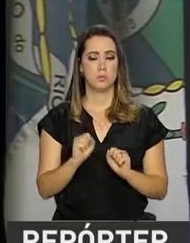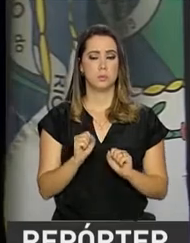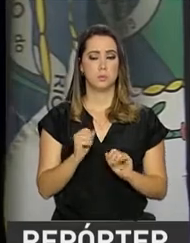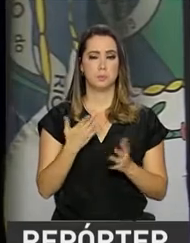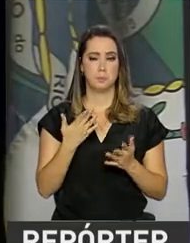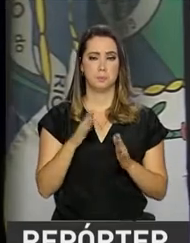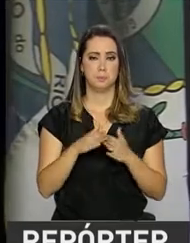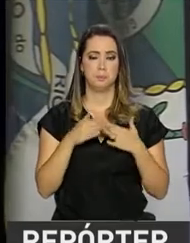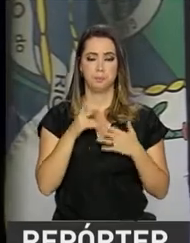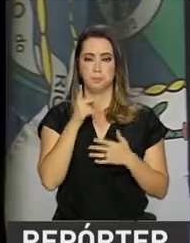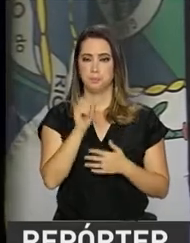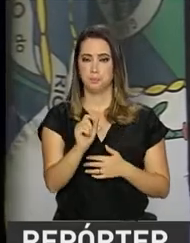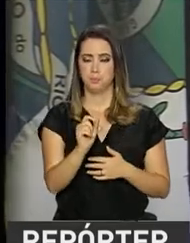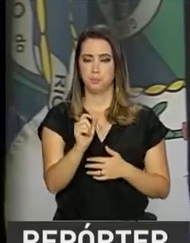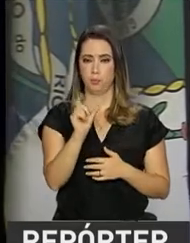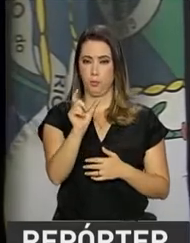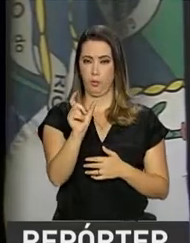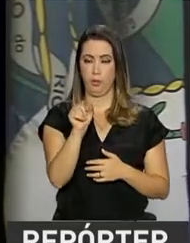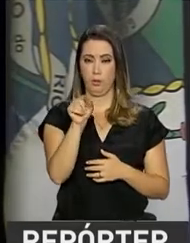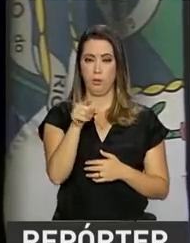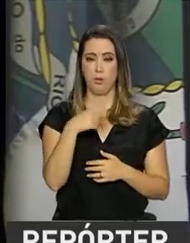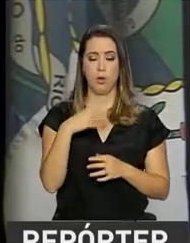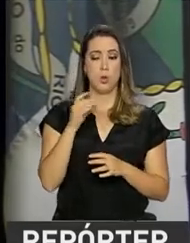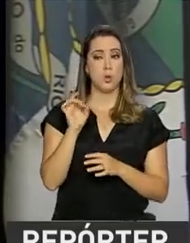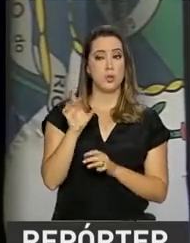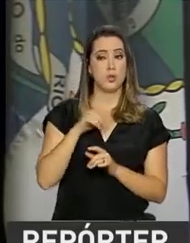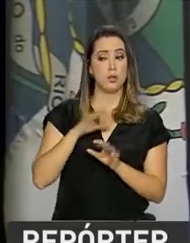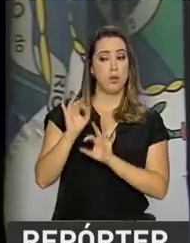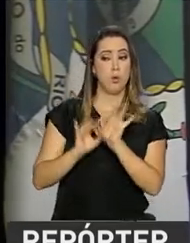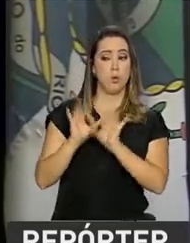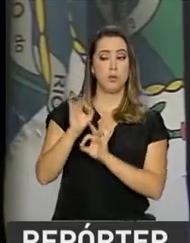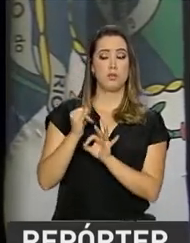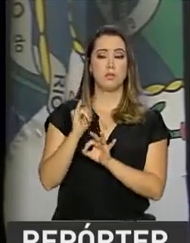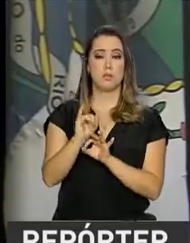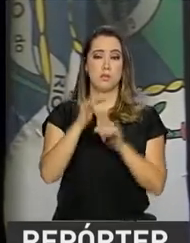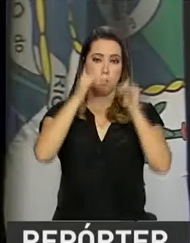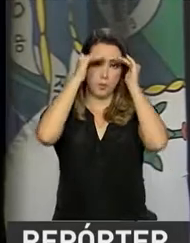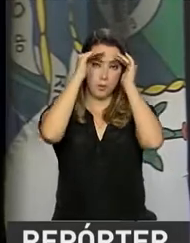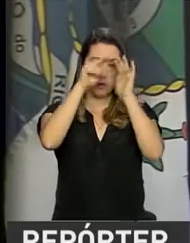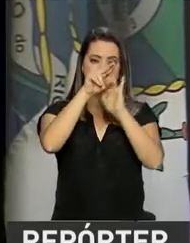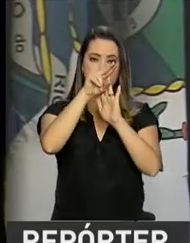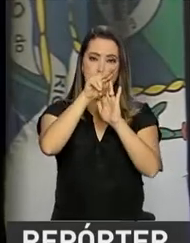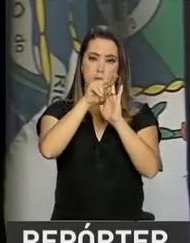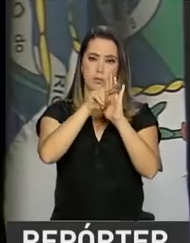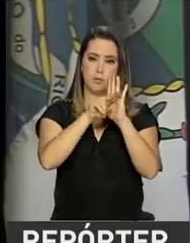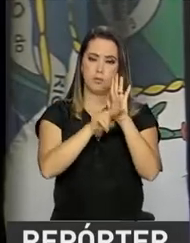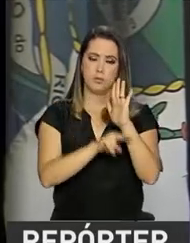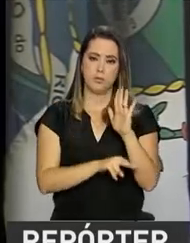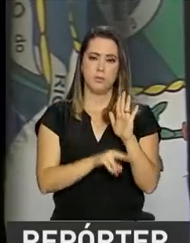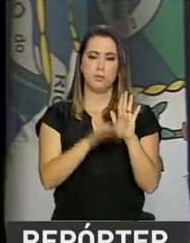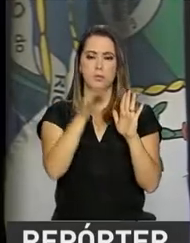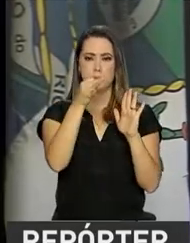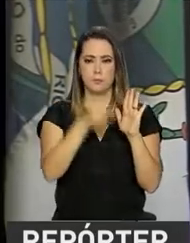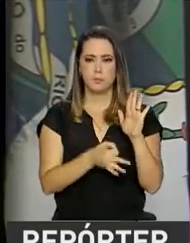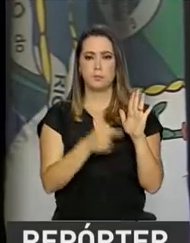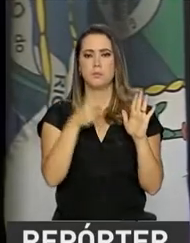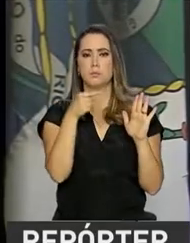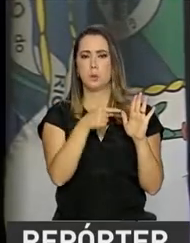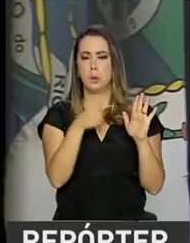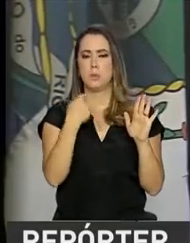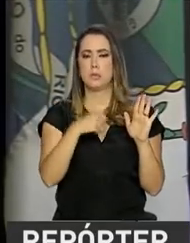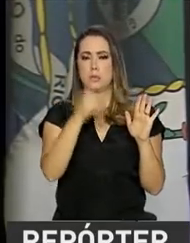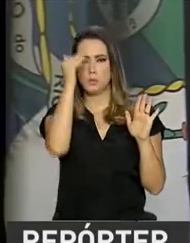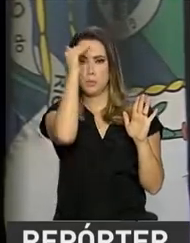nós só temos organização é quando você tem cumprimento restrito e estrito a norma